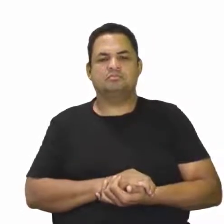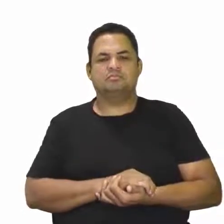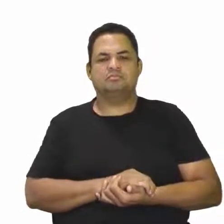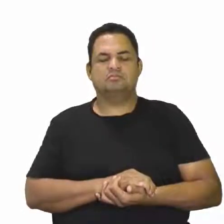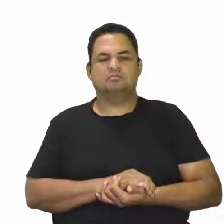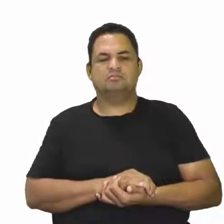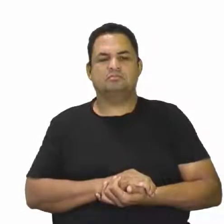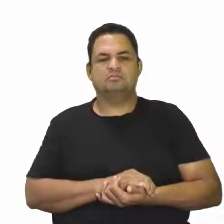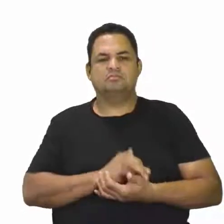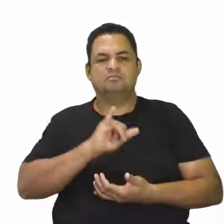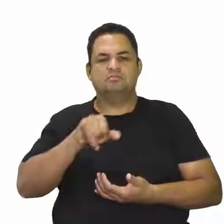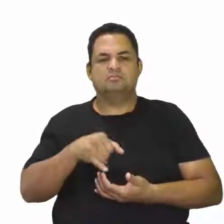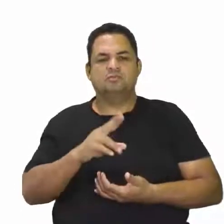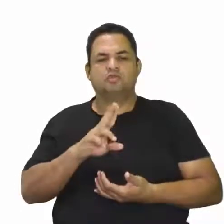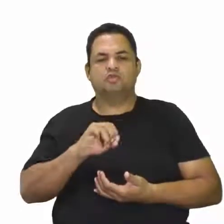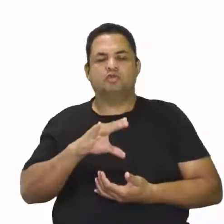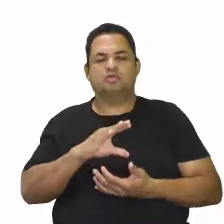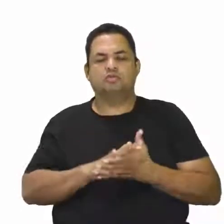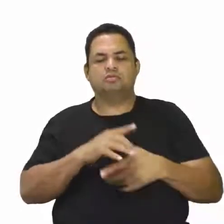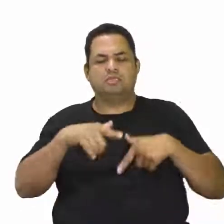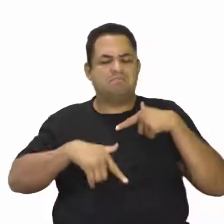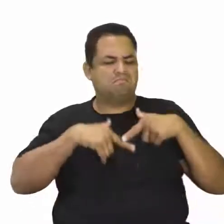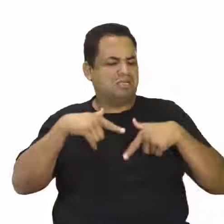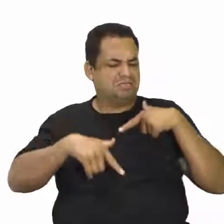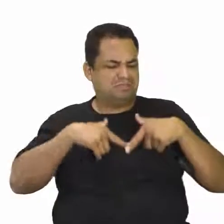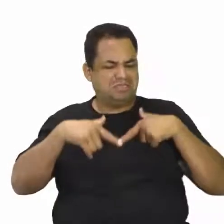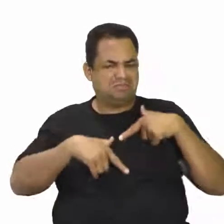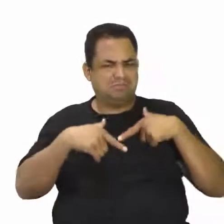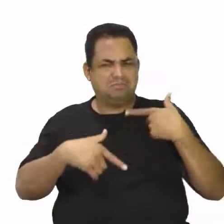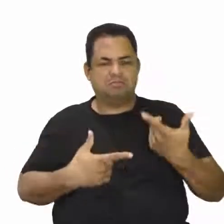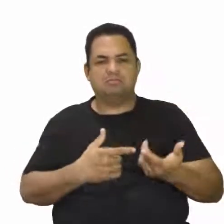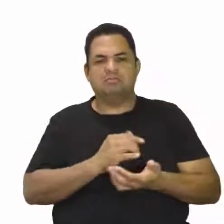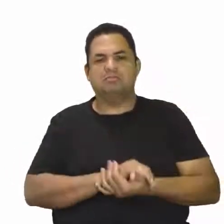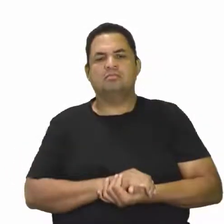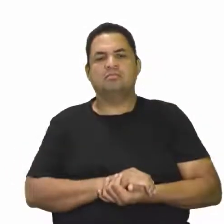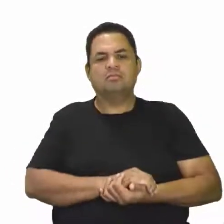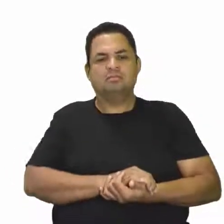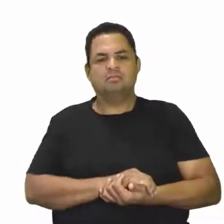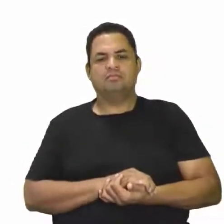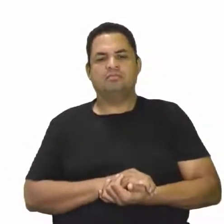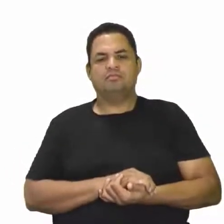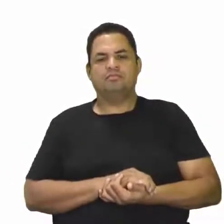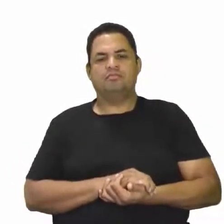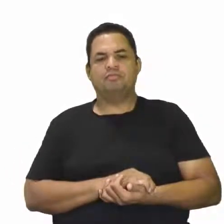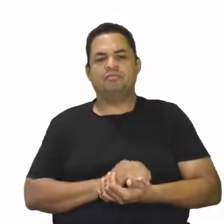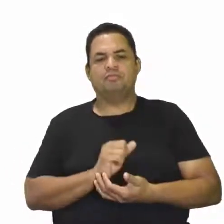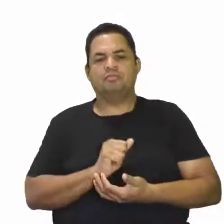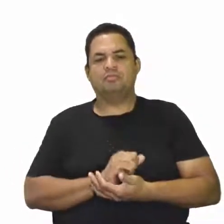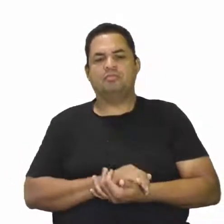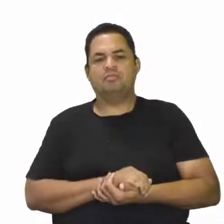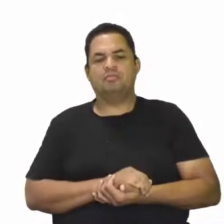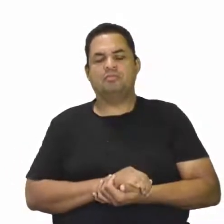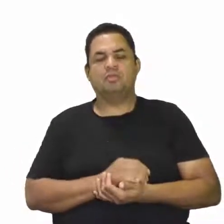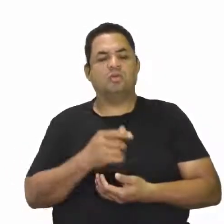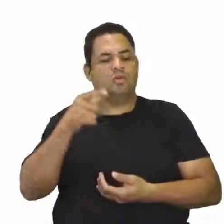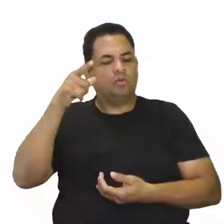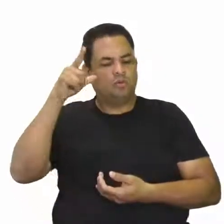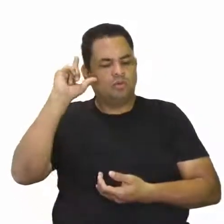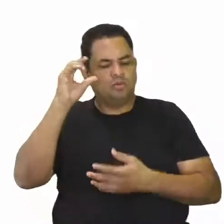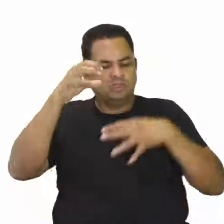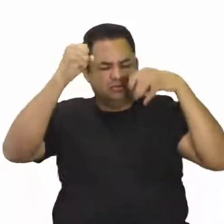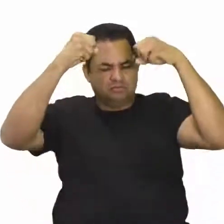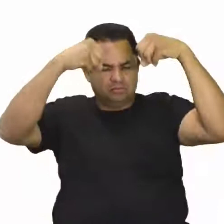trabaja mucho. Júlio trabalha muito. Ayer llovió mucho. Ontem